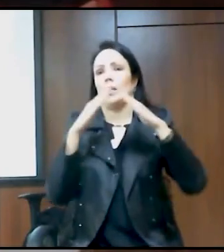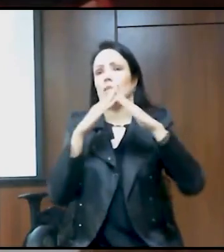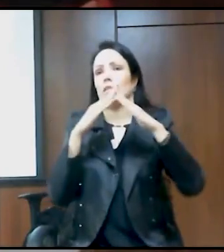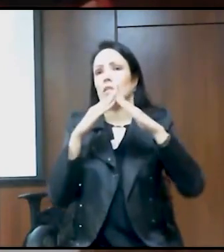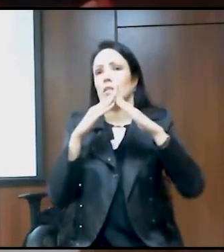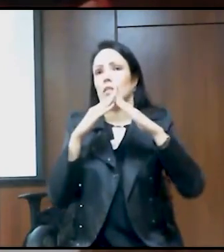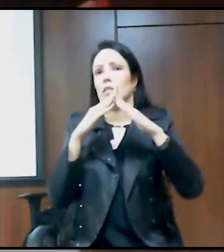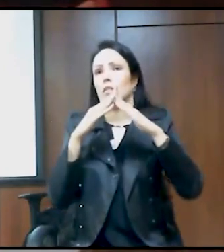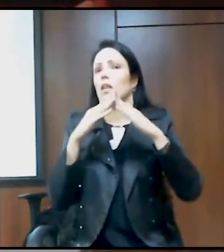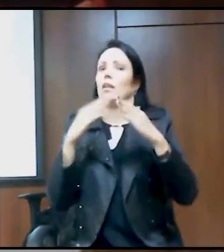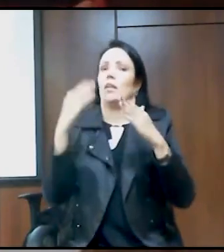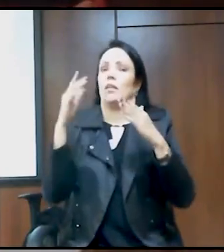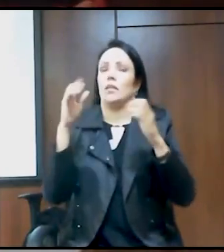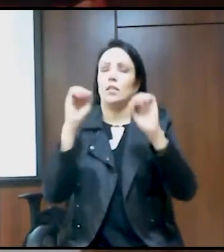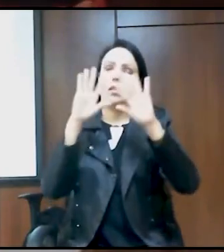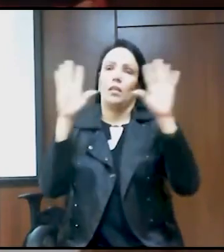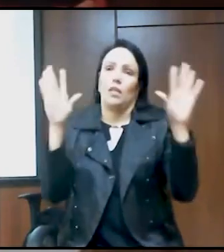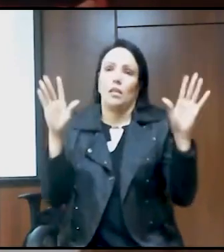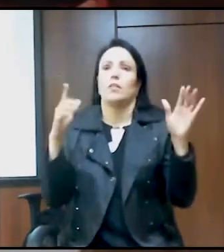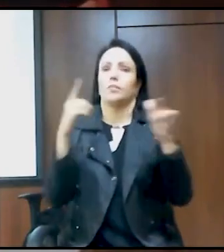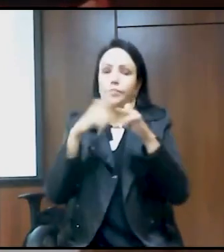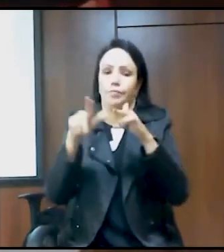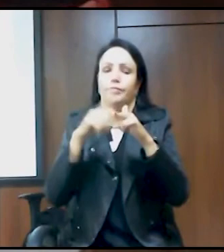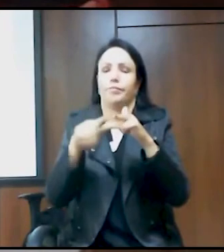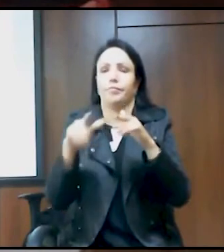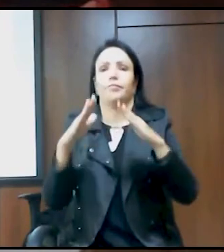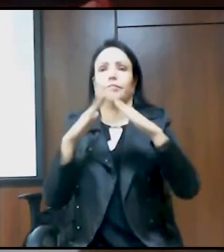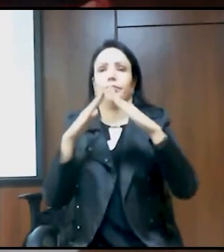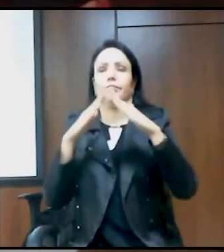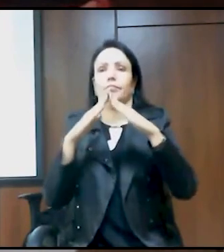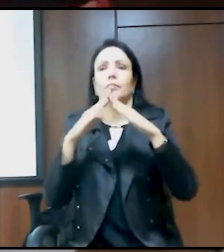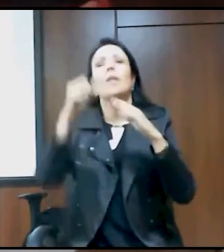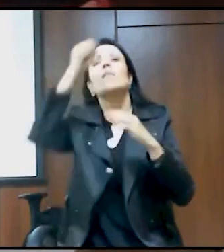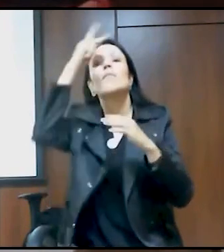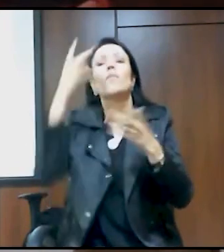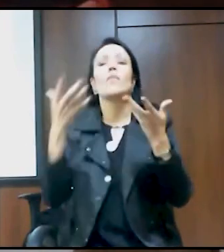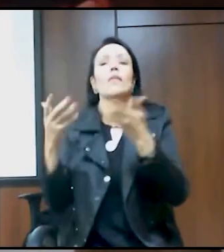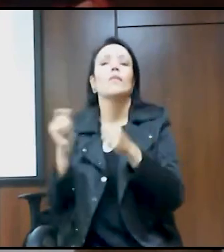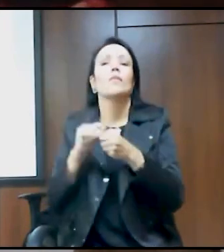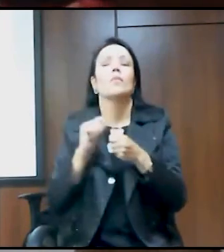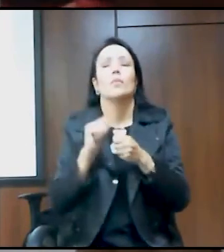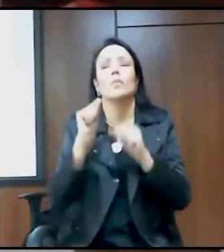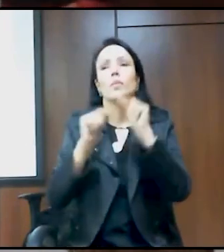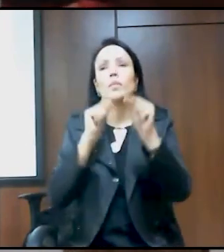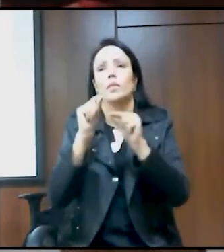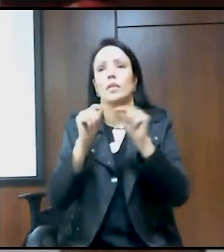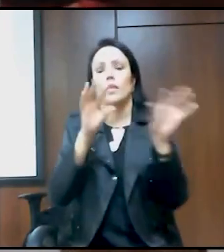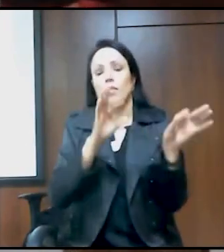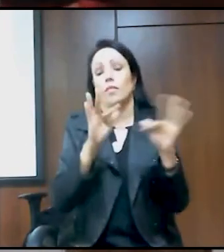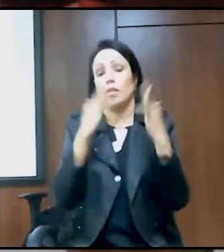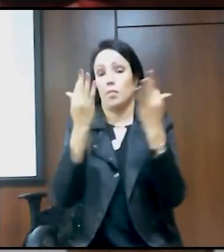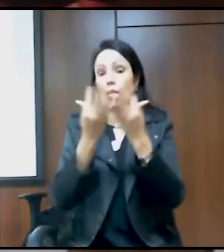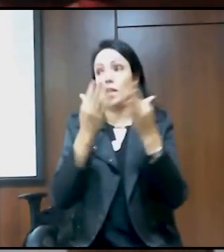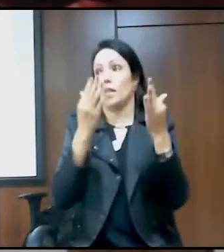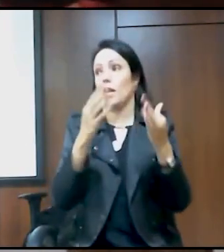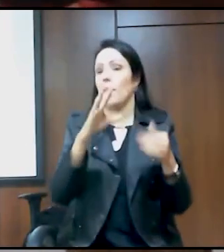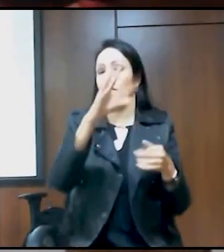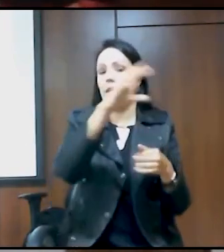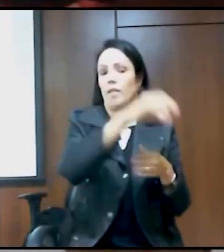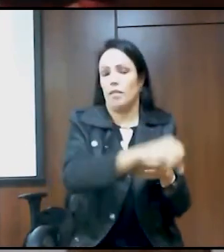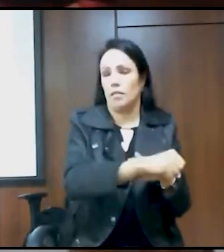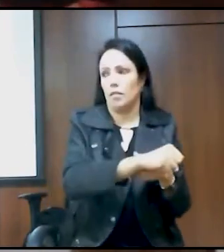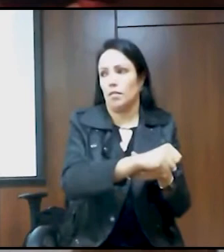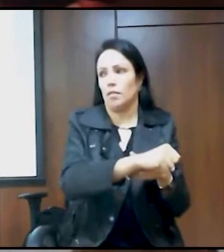em vulnerabilidade social têm problemas de moradia. Mas o que a prefeitura está querendo fazer? Passar essas famílias aqui, que aqui